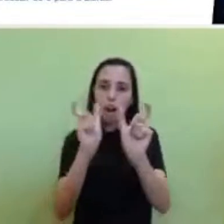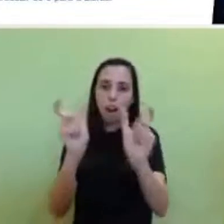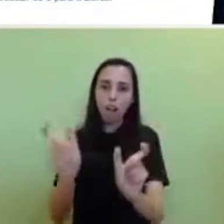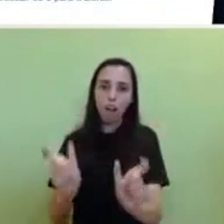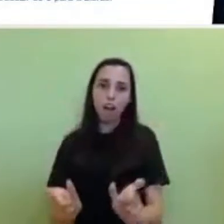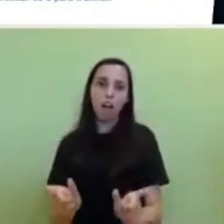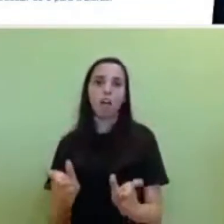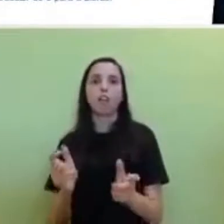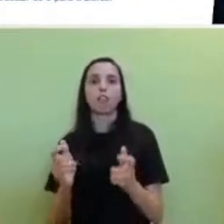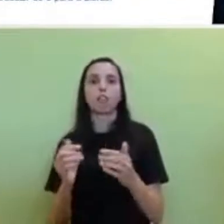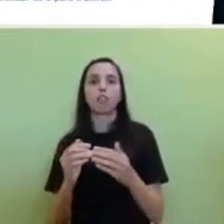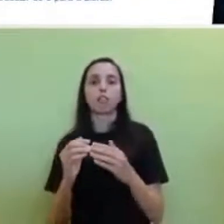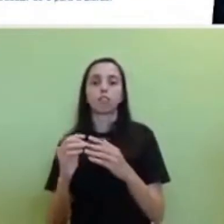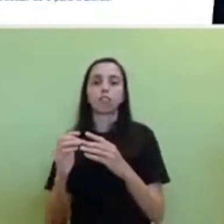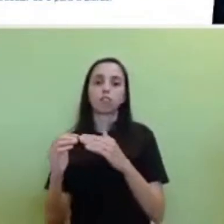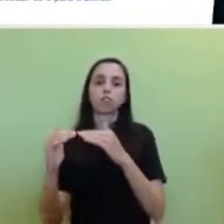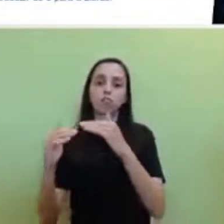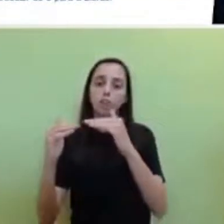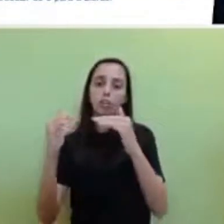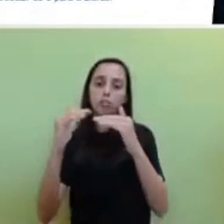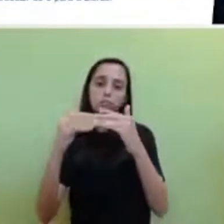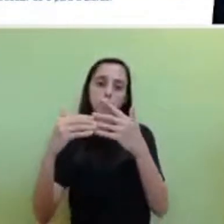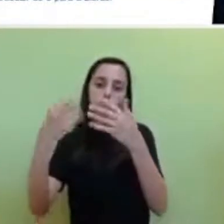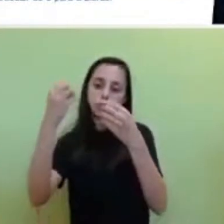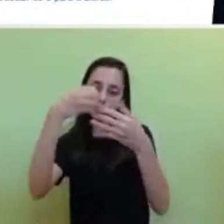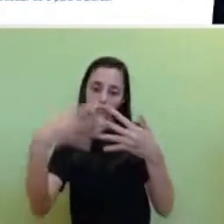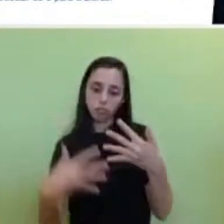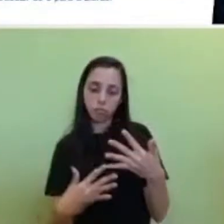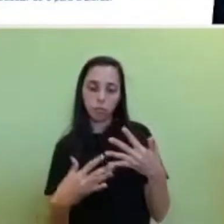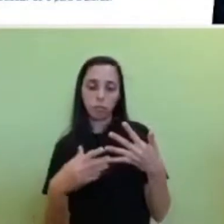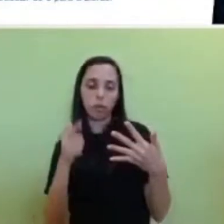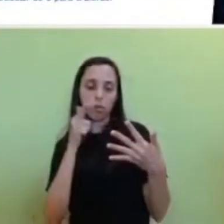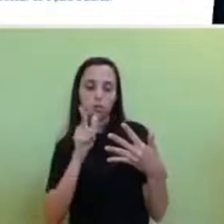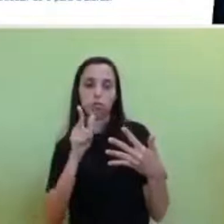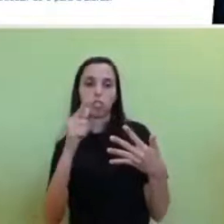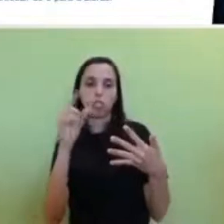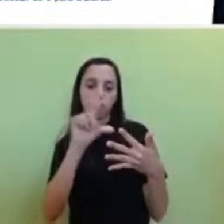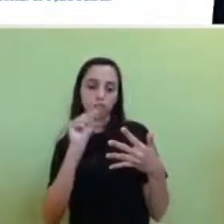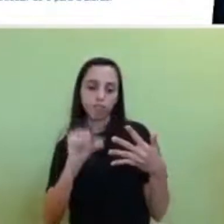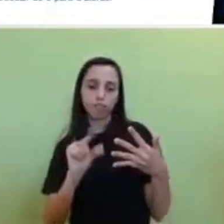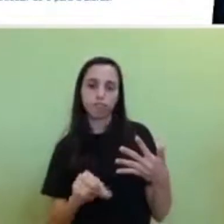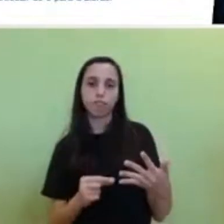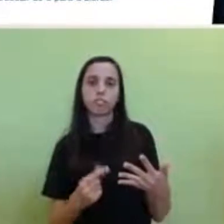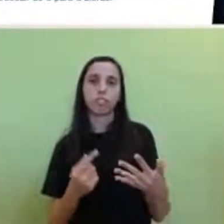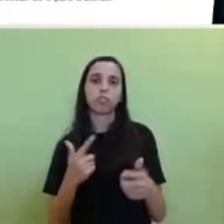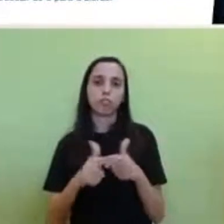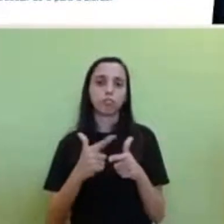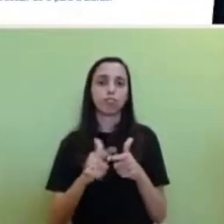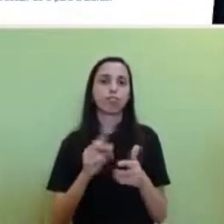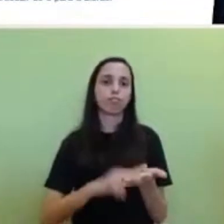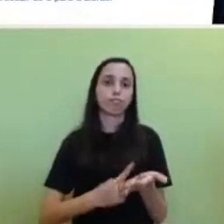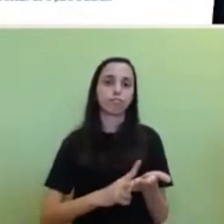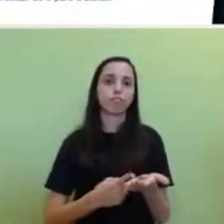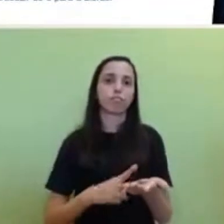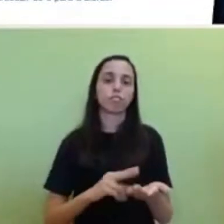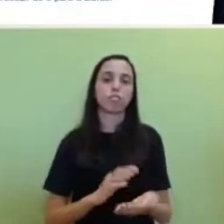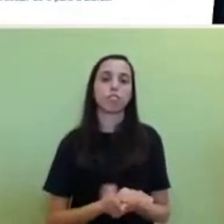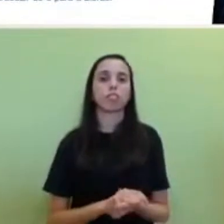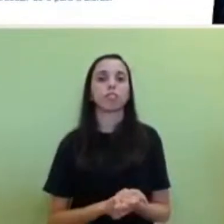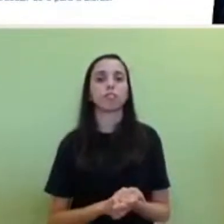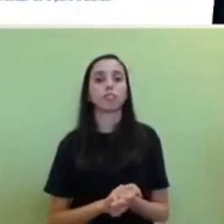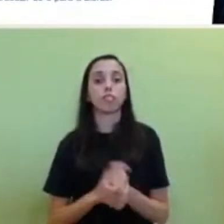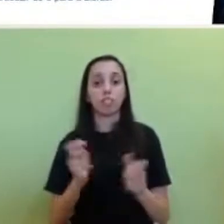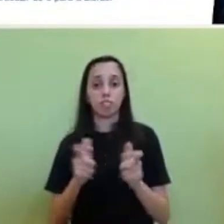uma segmentação do texto para poder traduzir. Então, tem esses problemas de tradução. Tanto que a maioria dos